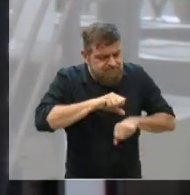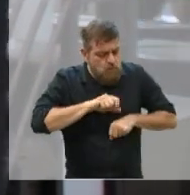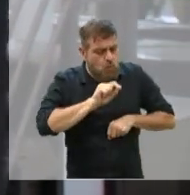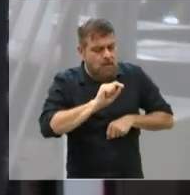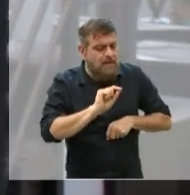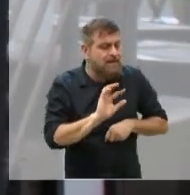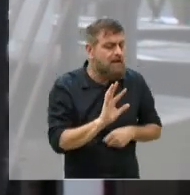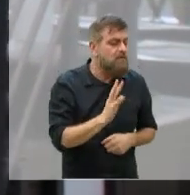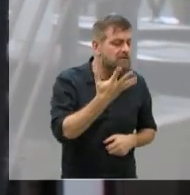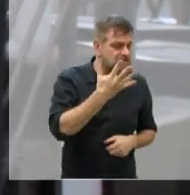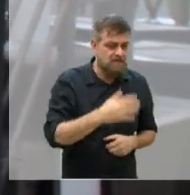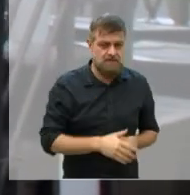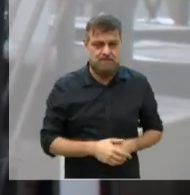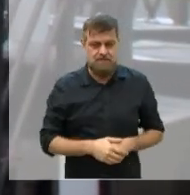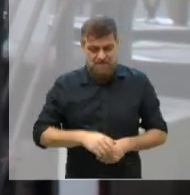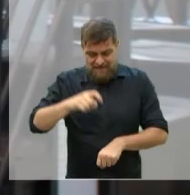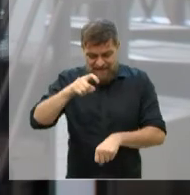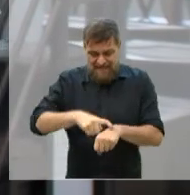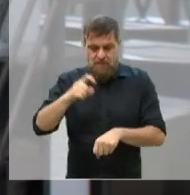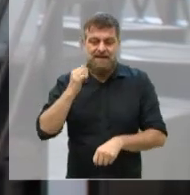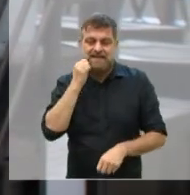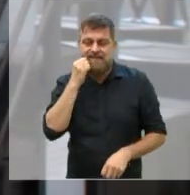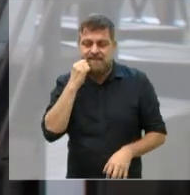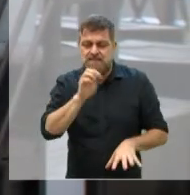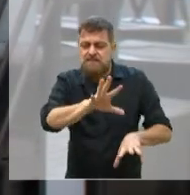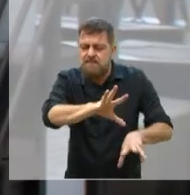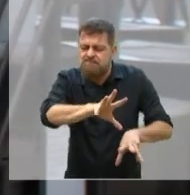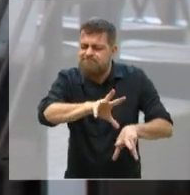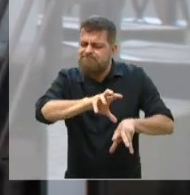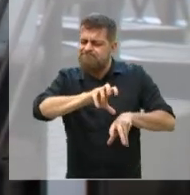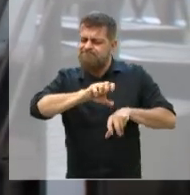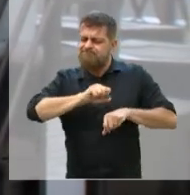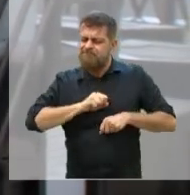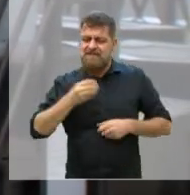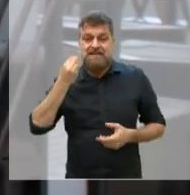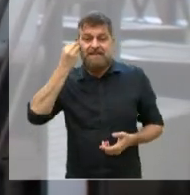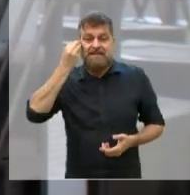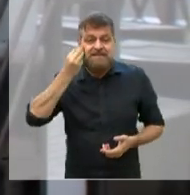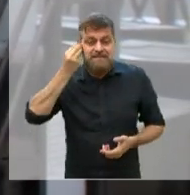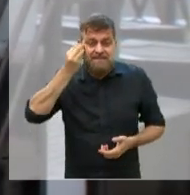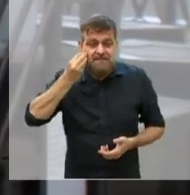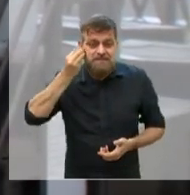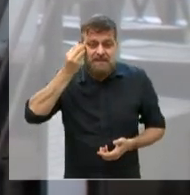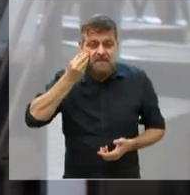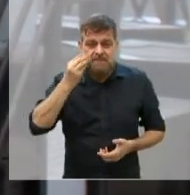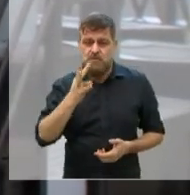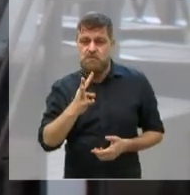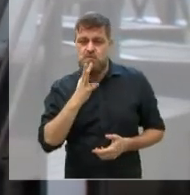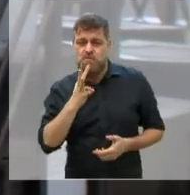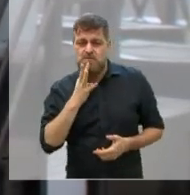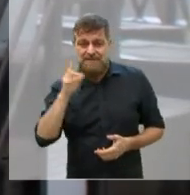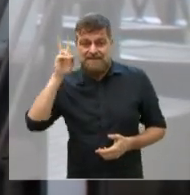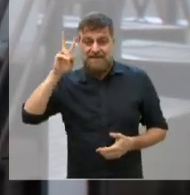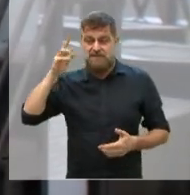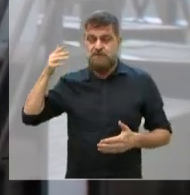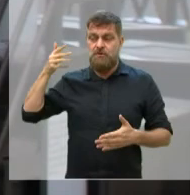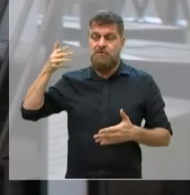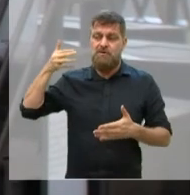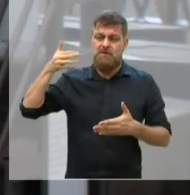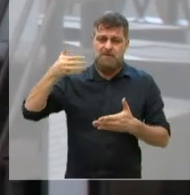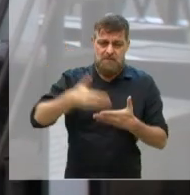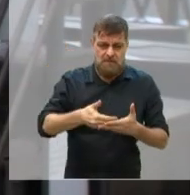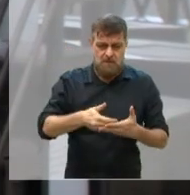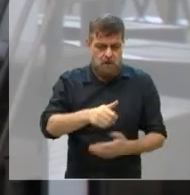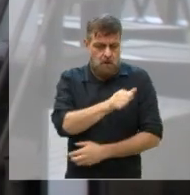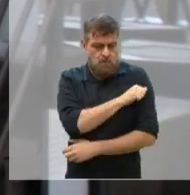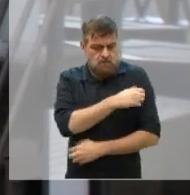acontecendo. Agora, quando ele sente a ciência de verdade, coloca a mão nos experimentos, conhece um pouco a história por trás, ele